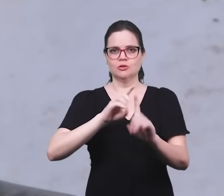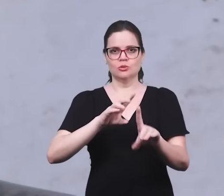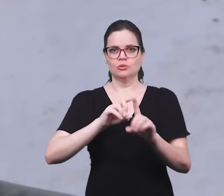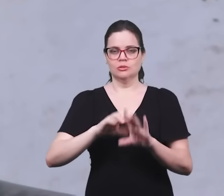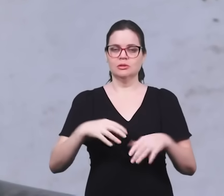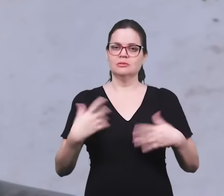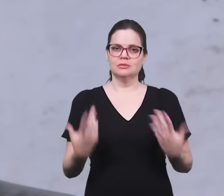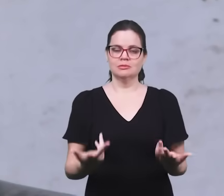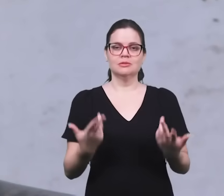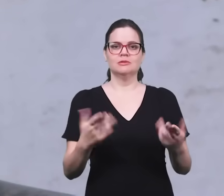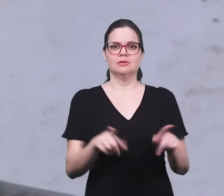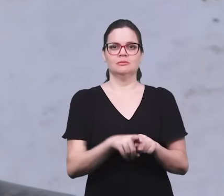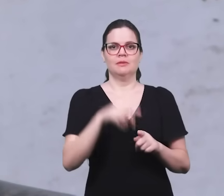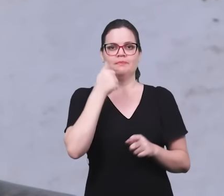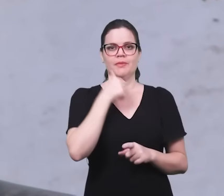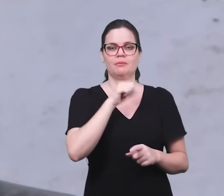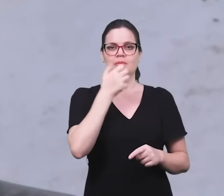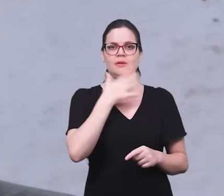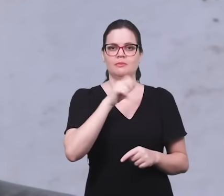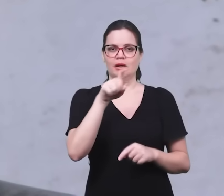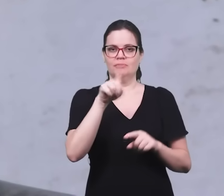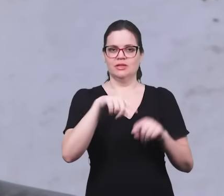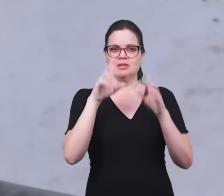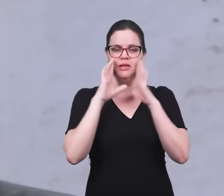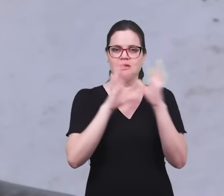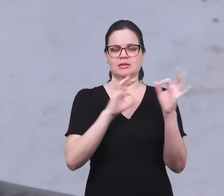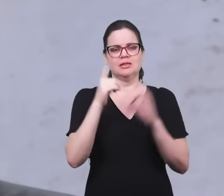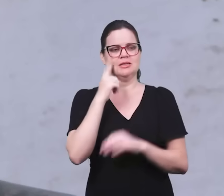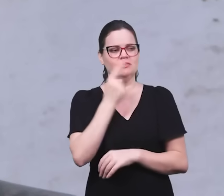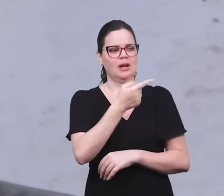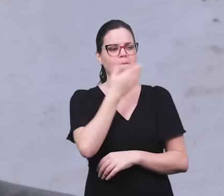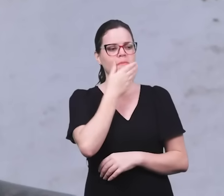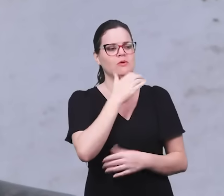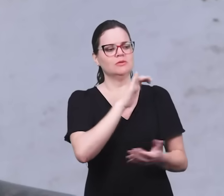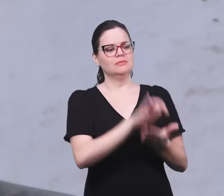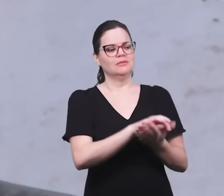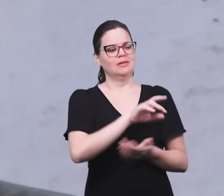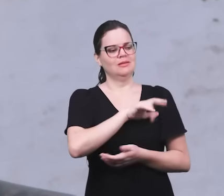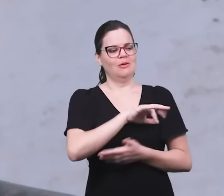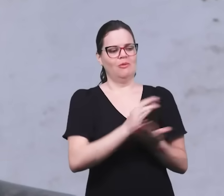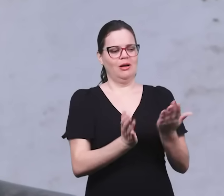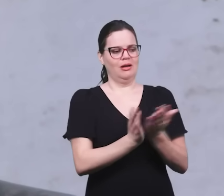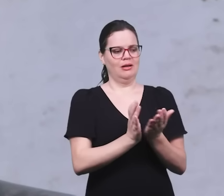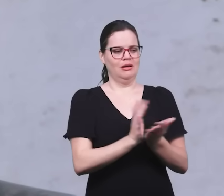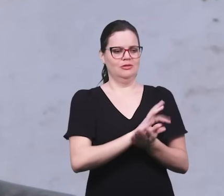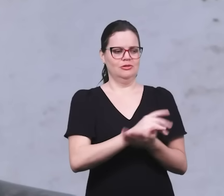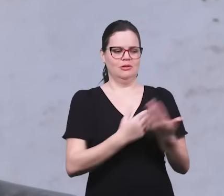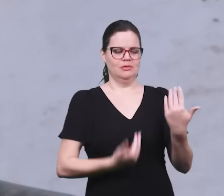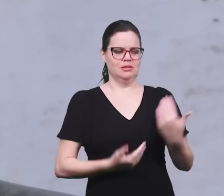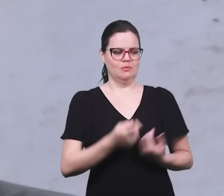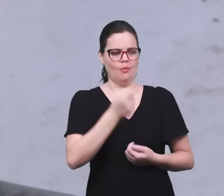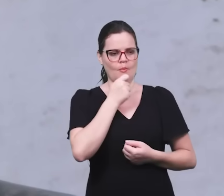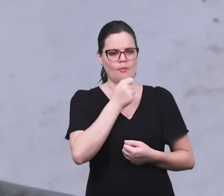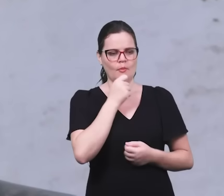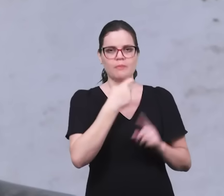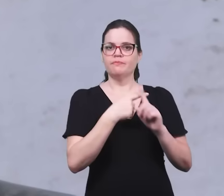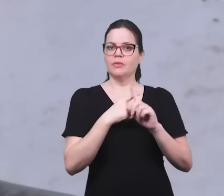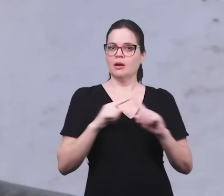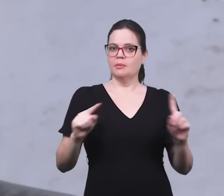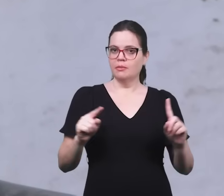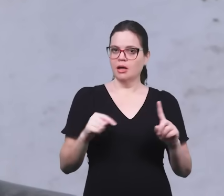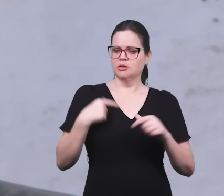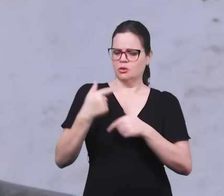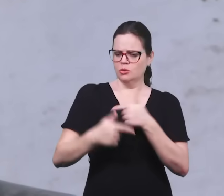esteja nos assistindo e que às vezes o esposo ainda não serve ao Senhor, ou a esposa ainda não serve, mas luta pelo seu